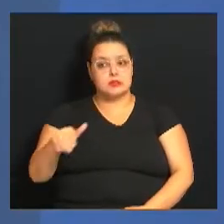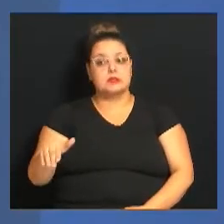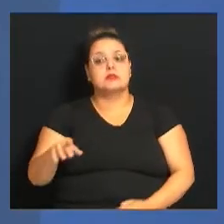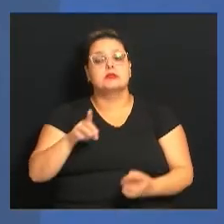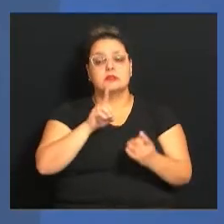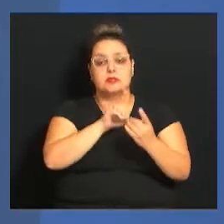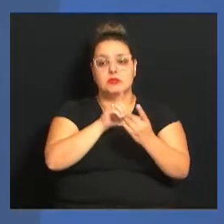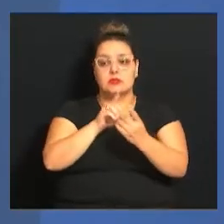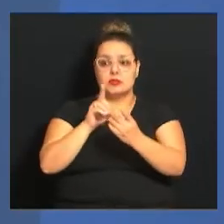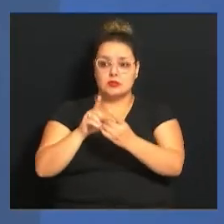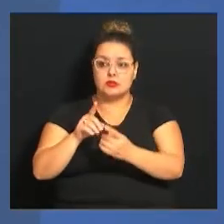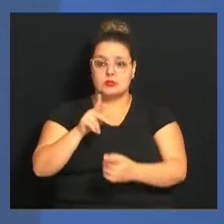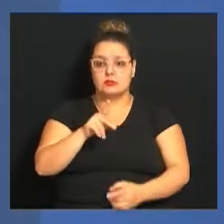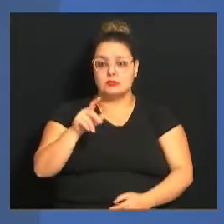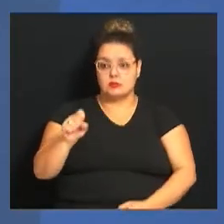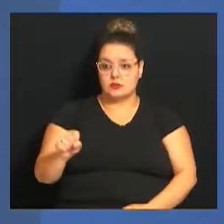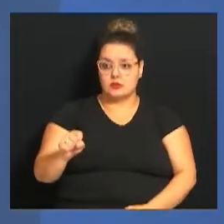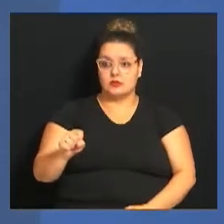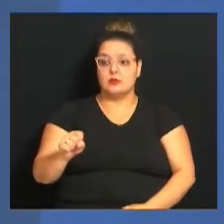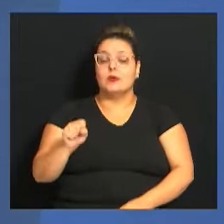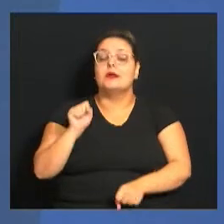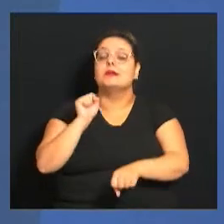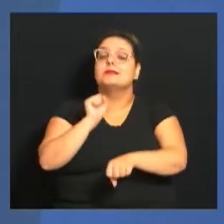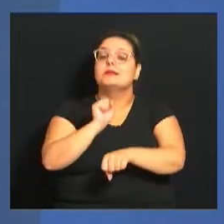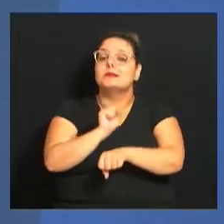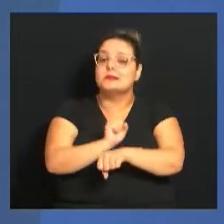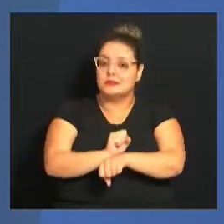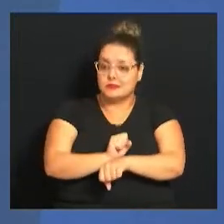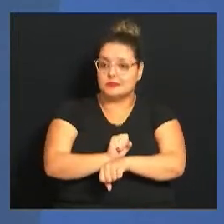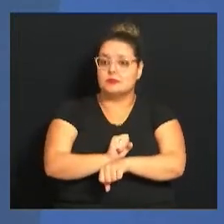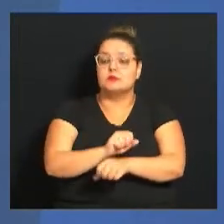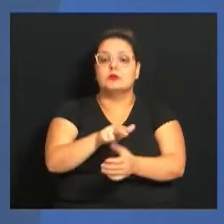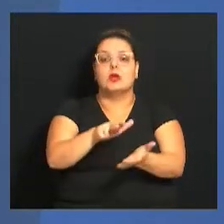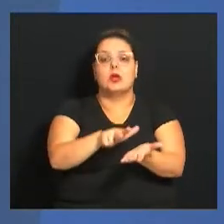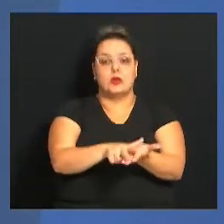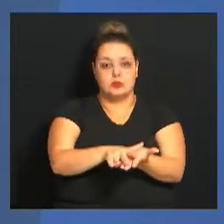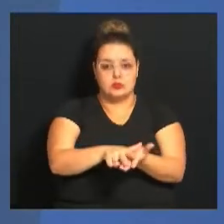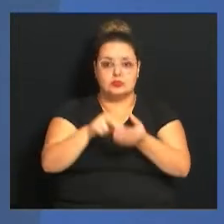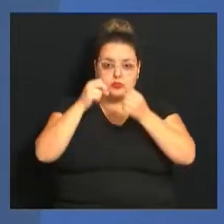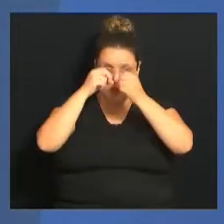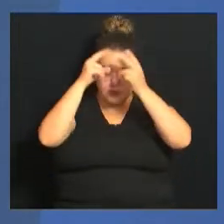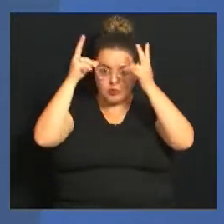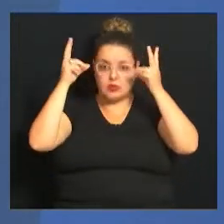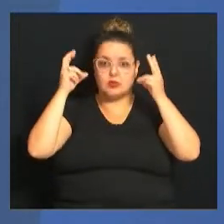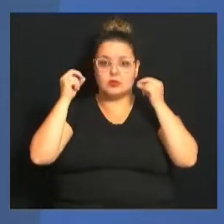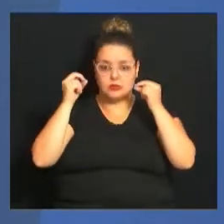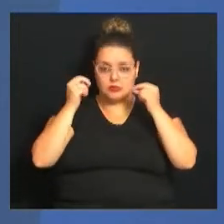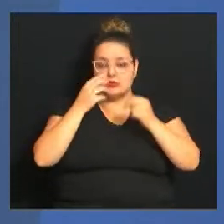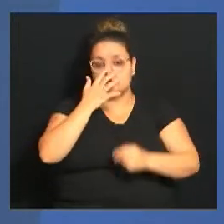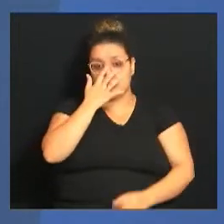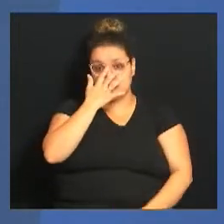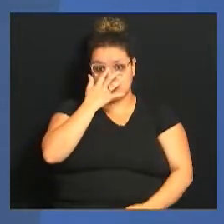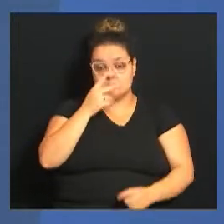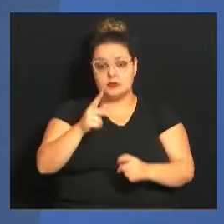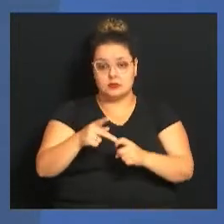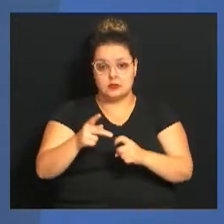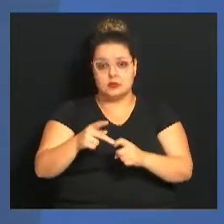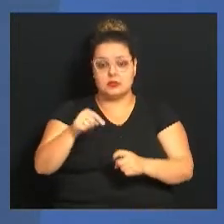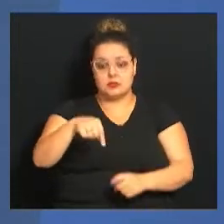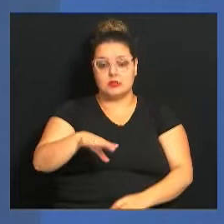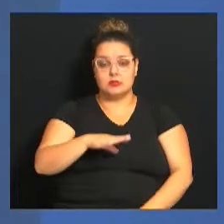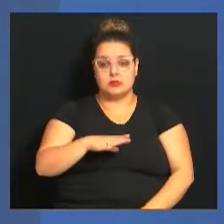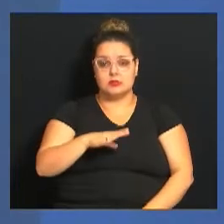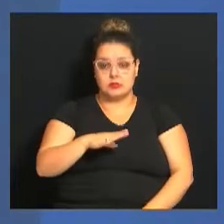atendidas em pronto-socorros que aguardam por um leito de enfermaria nas unidades pediátricas aqui da cidade. Nós